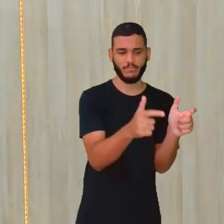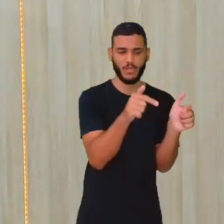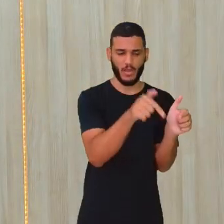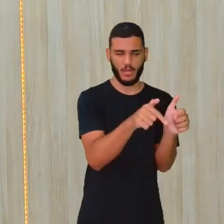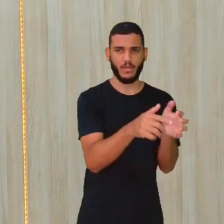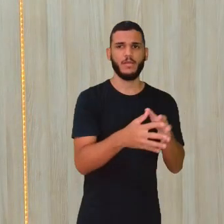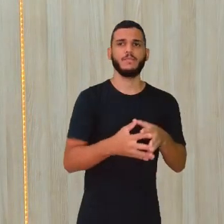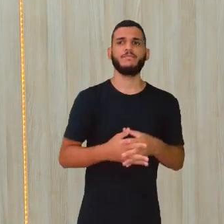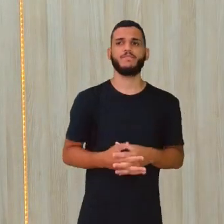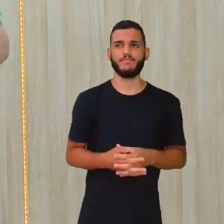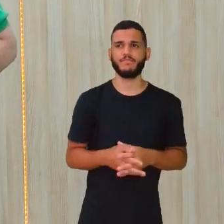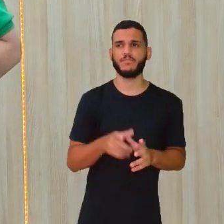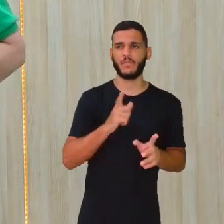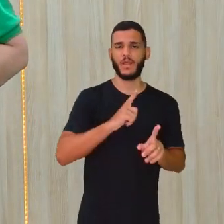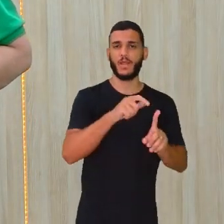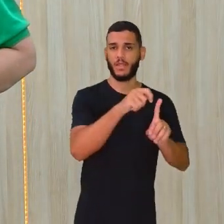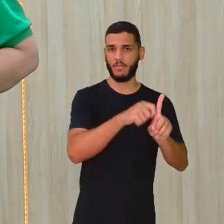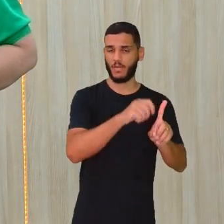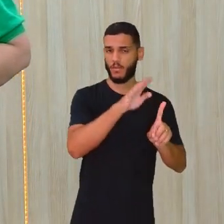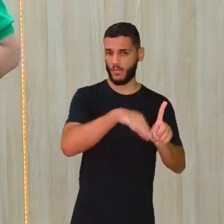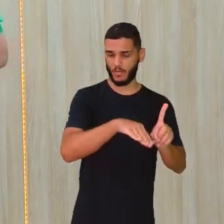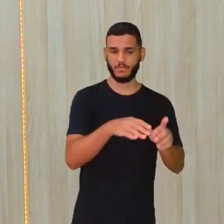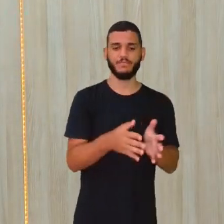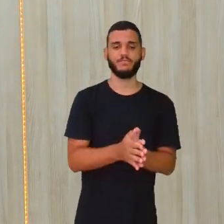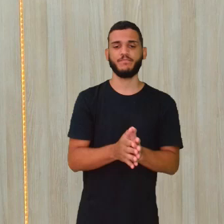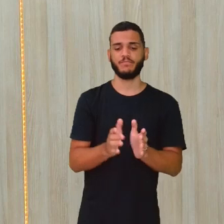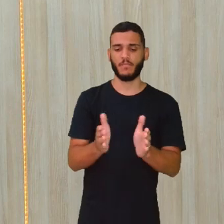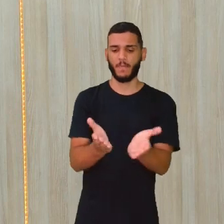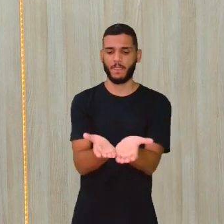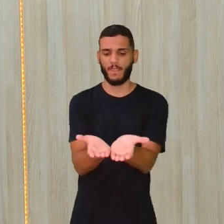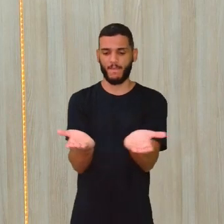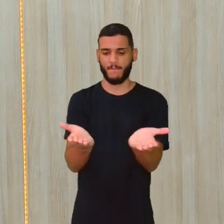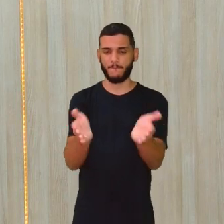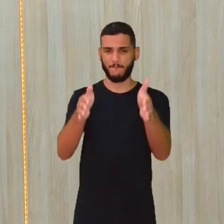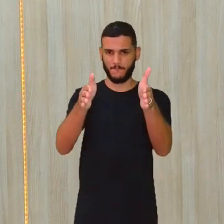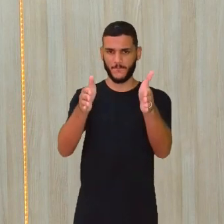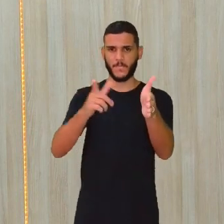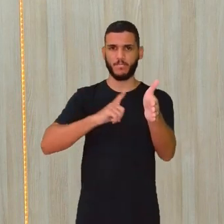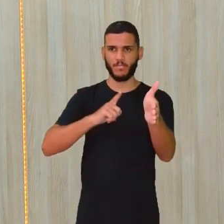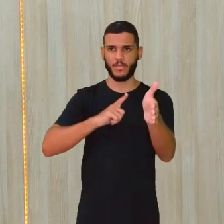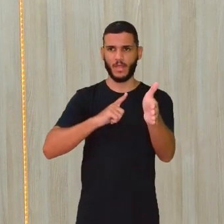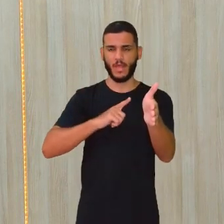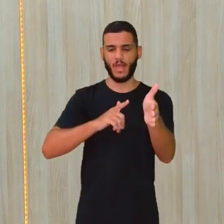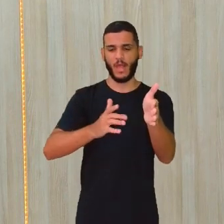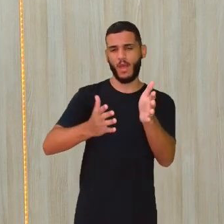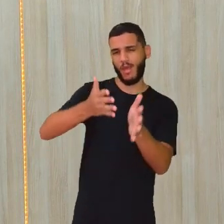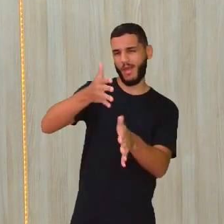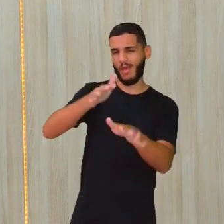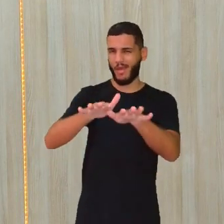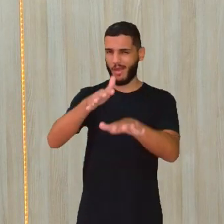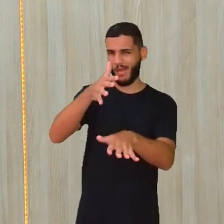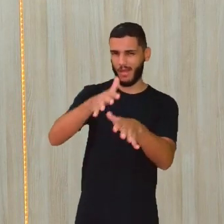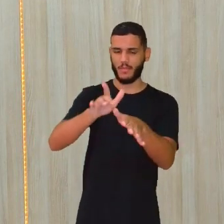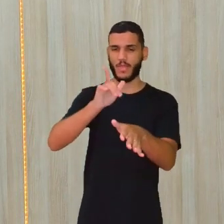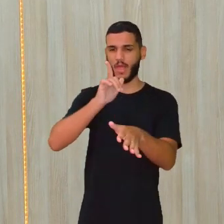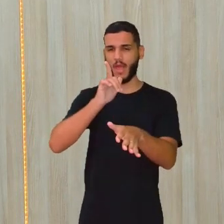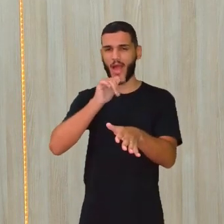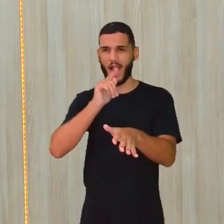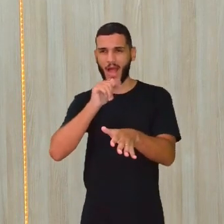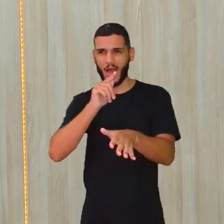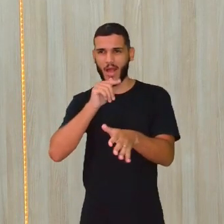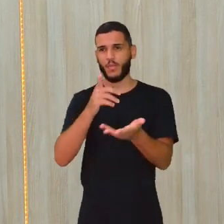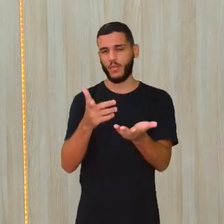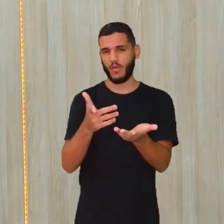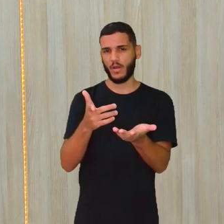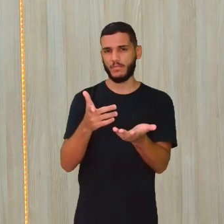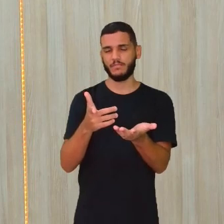estão aí numa temperatura baixa. Agora eu tenho uma temperatura média, que representa o líquido, ou seja, a